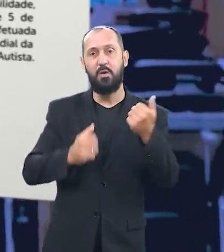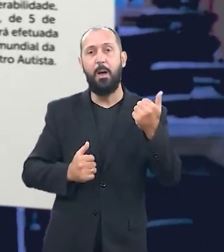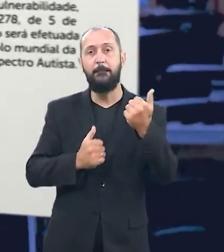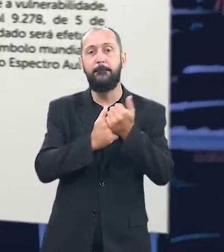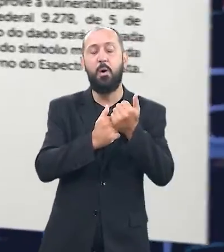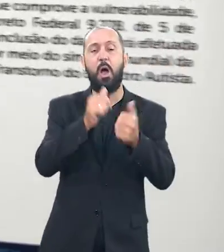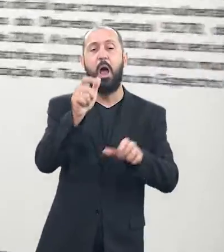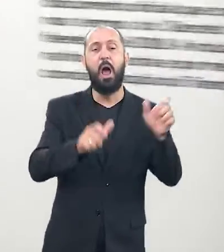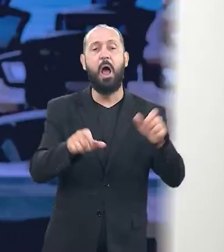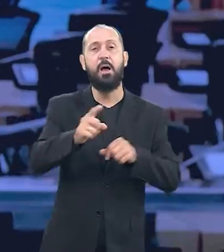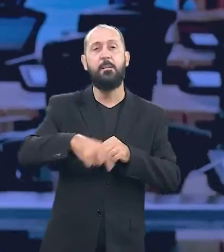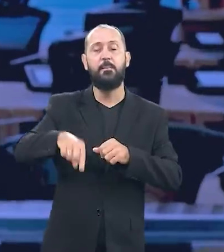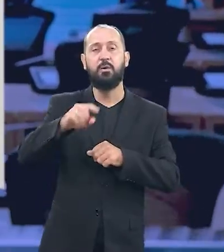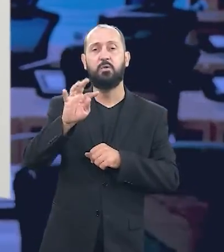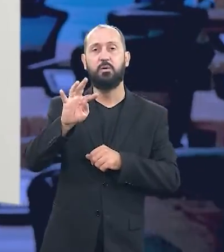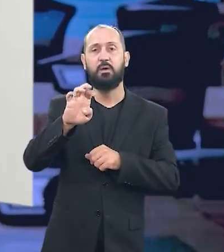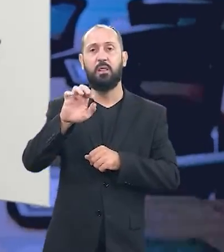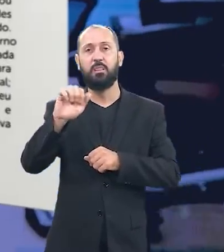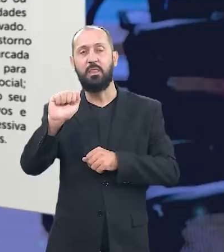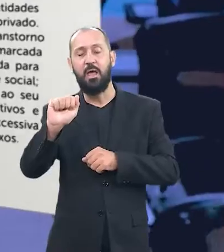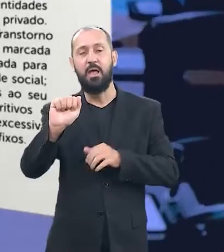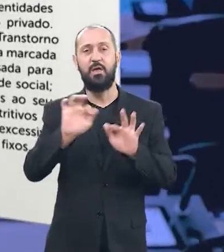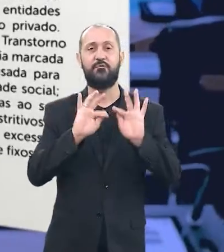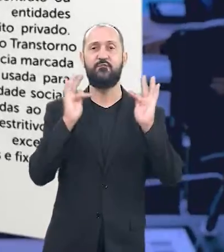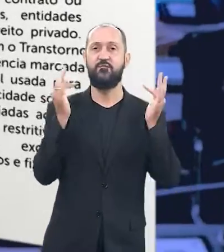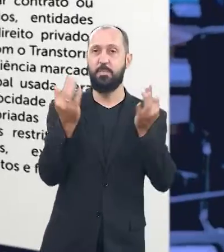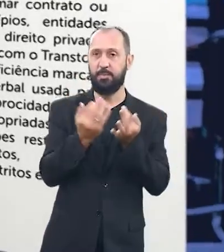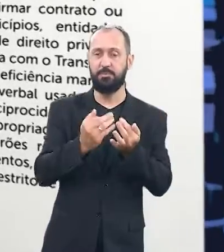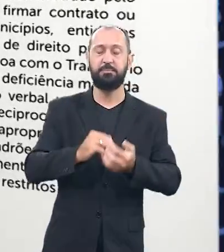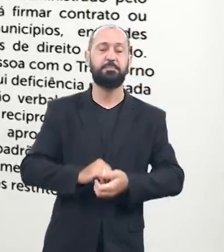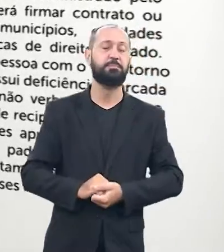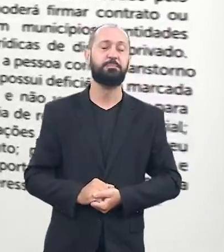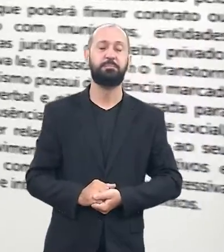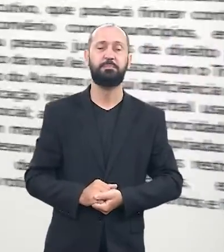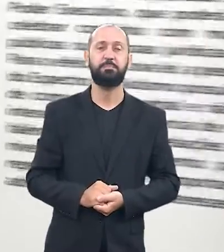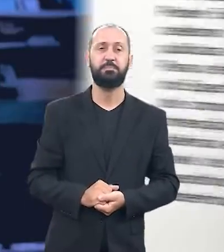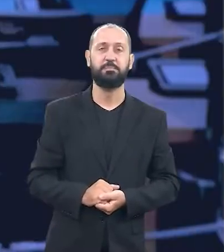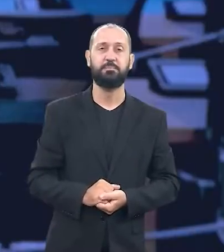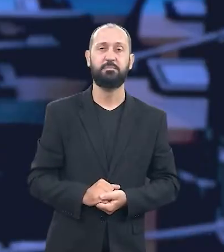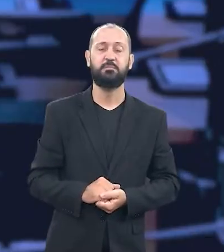o apoio às pessoas com TEA e suas famílias.